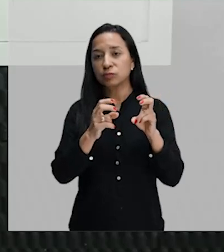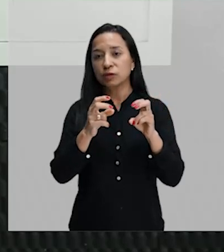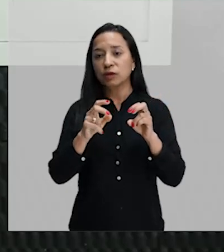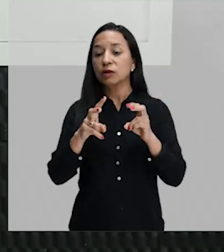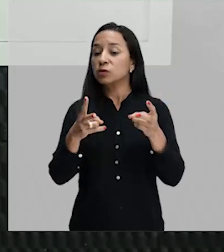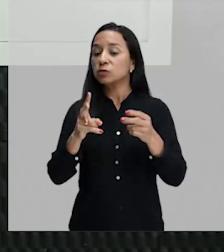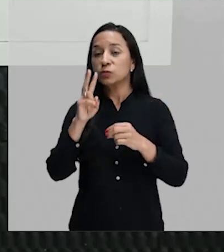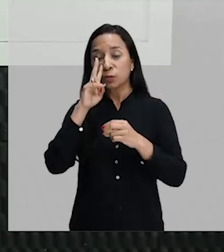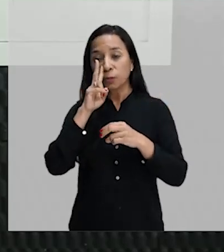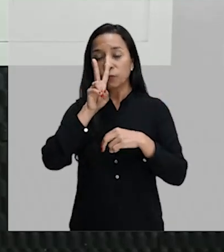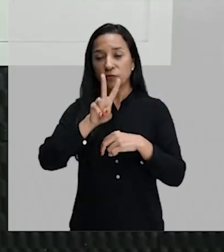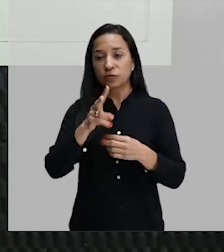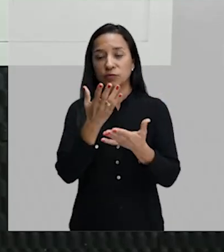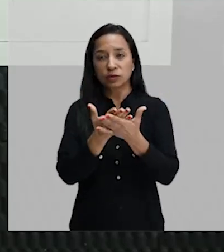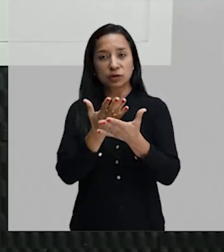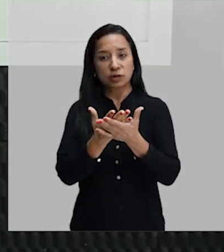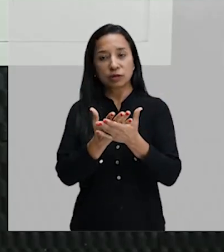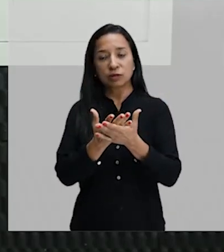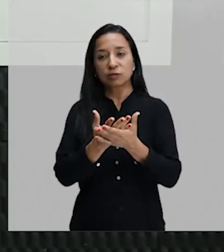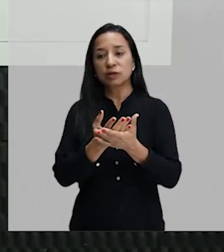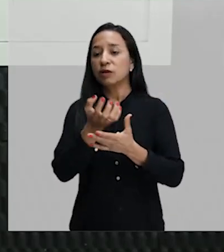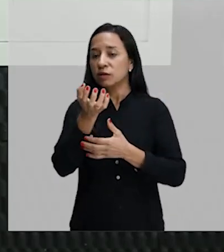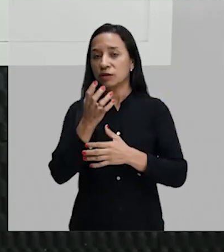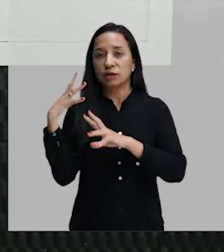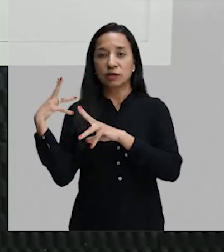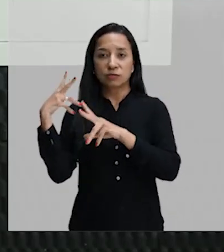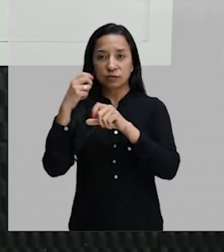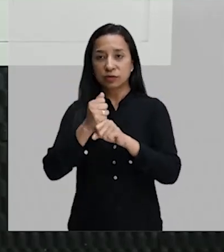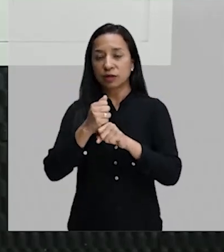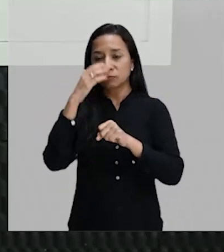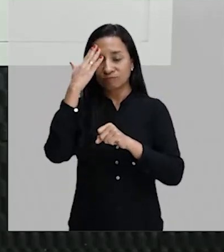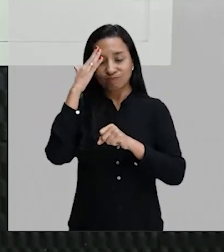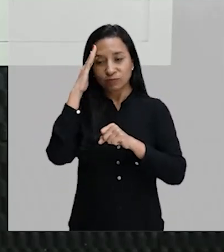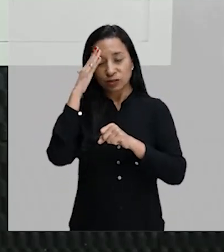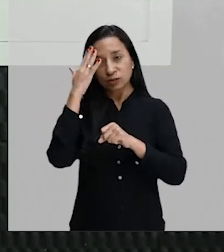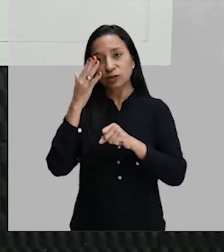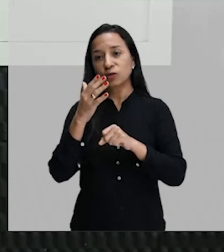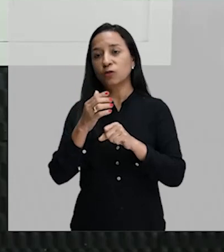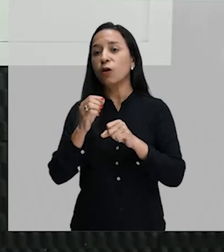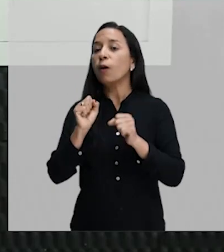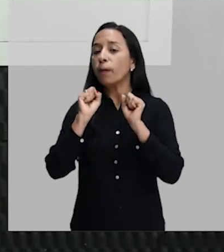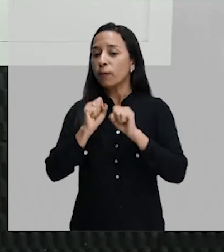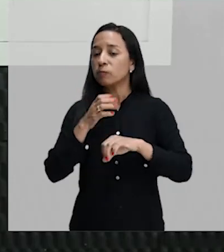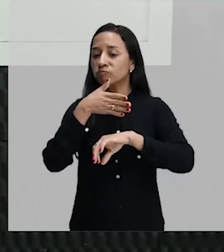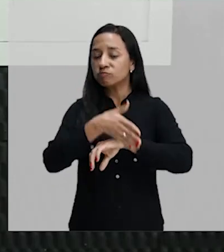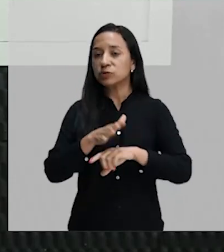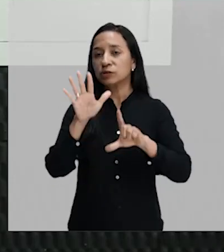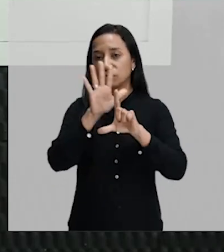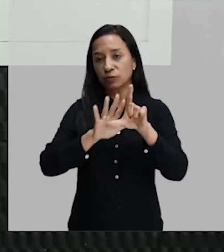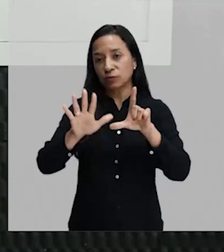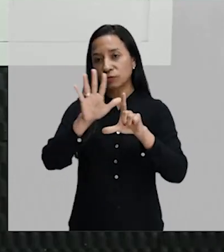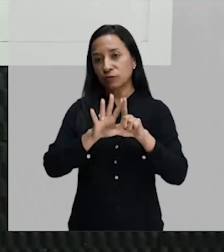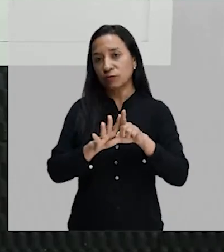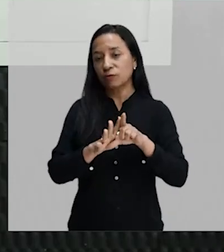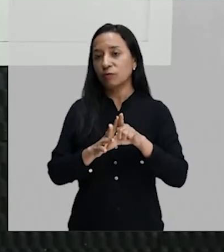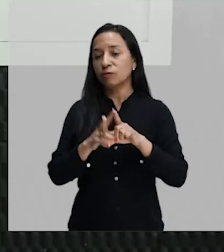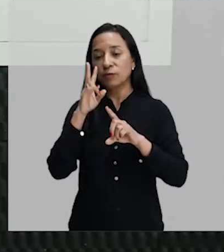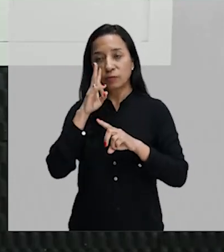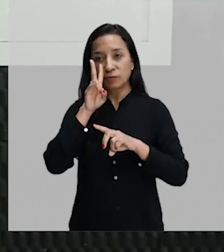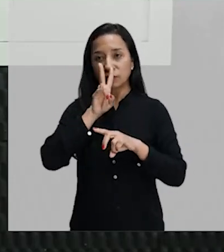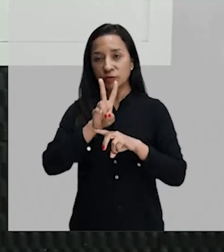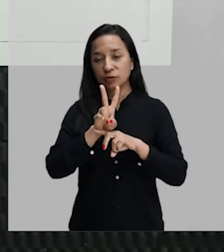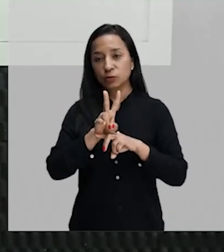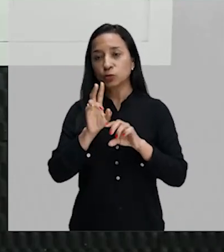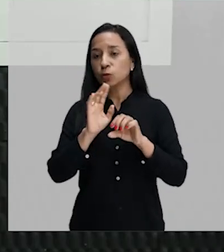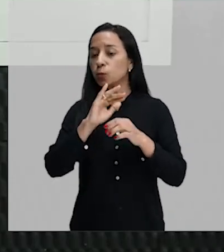aulas ou quem quer reforçar aquela aula que não entendeu direito, vá lá na plataforma, assista. Todas as aulas já estão